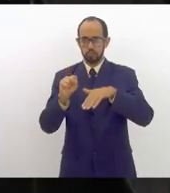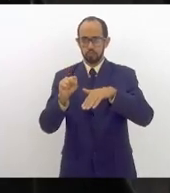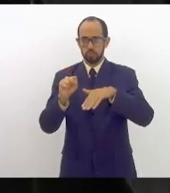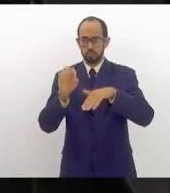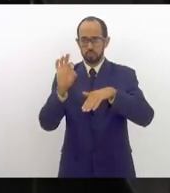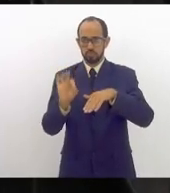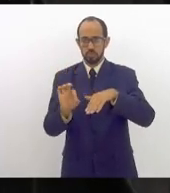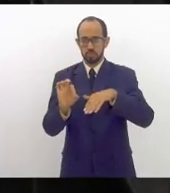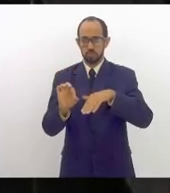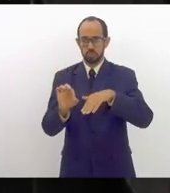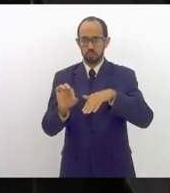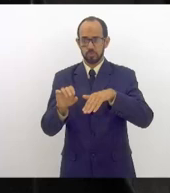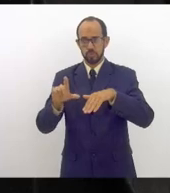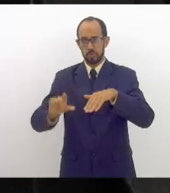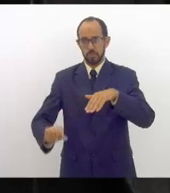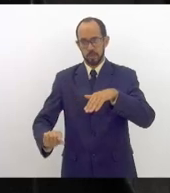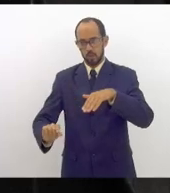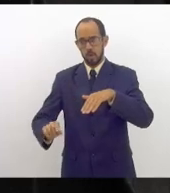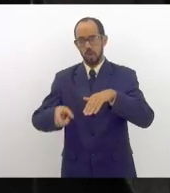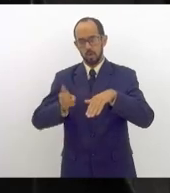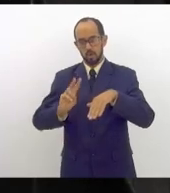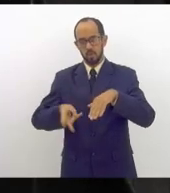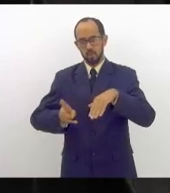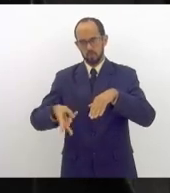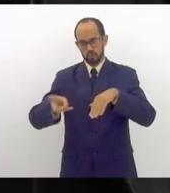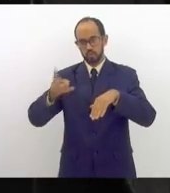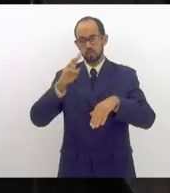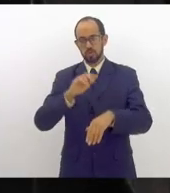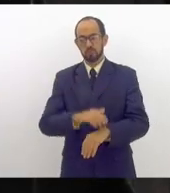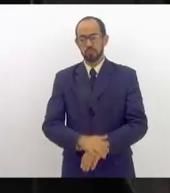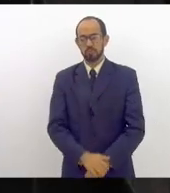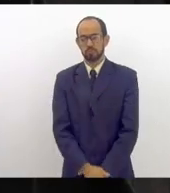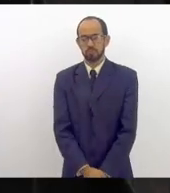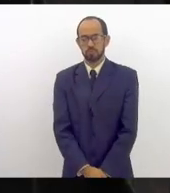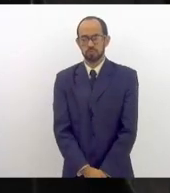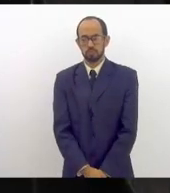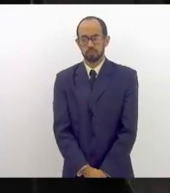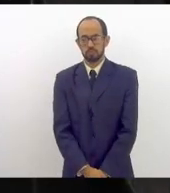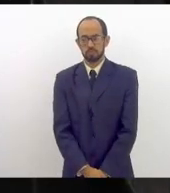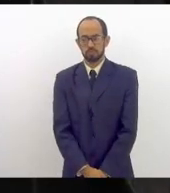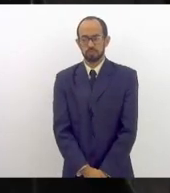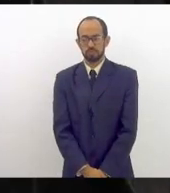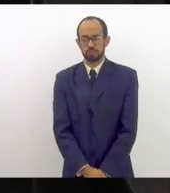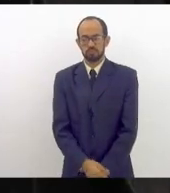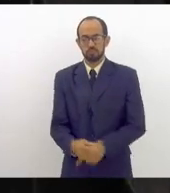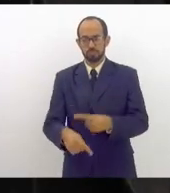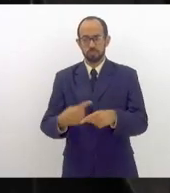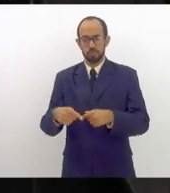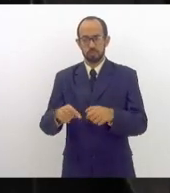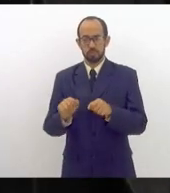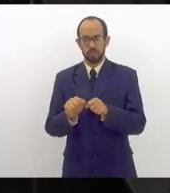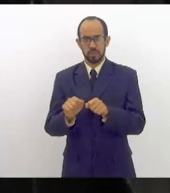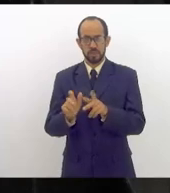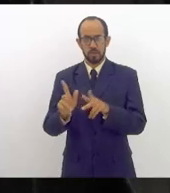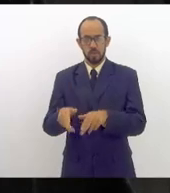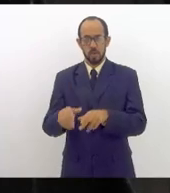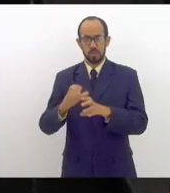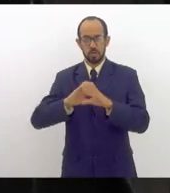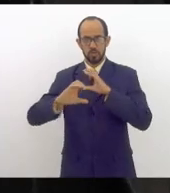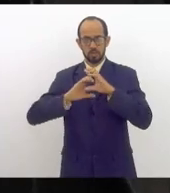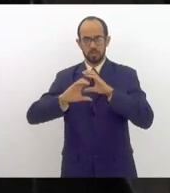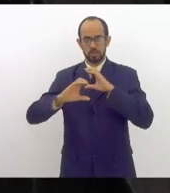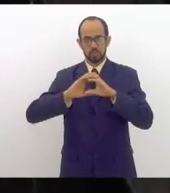18, fica no tamanho menor que 18. Depois, faz o mesmo para